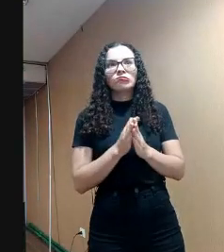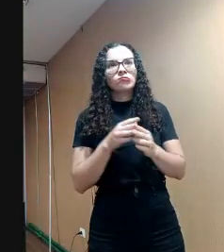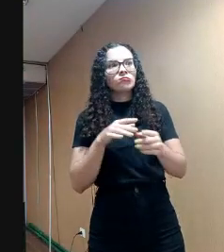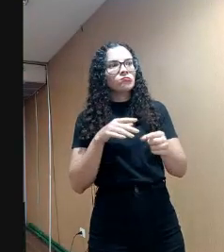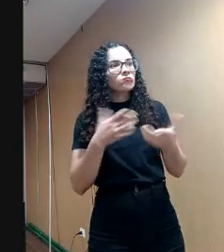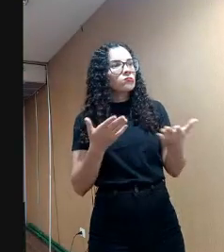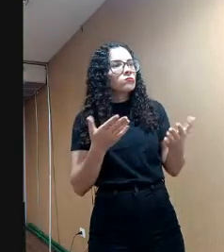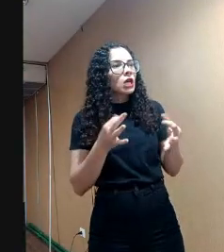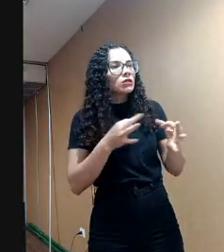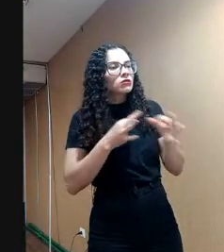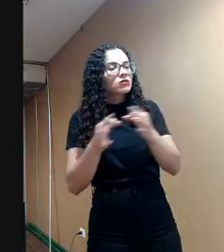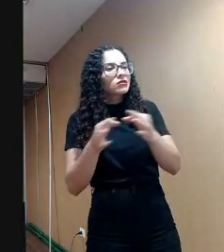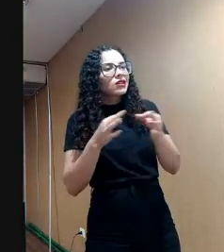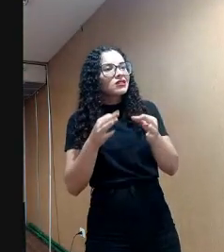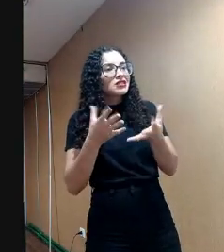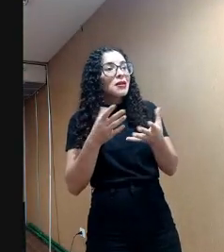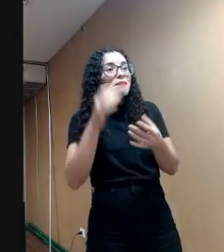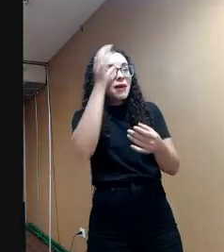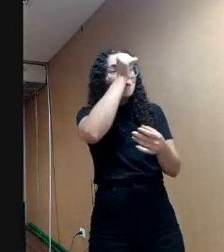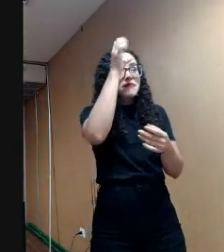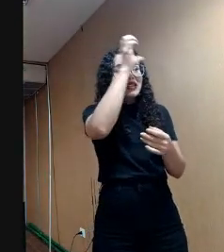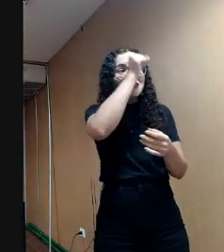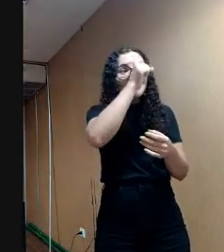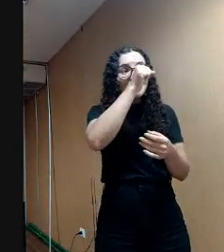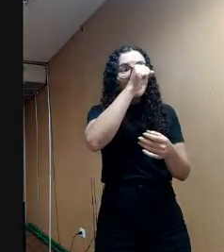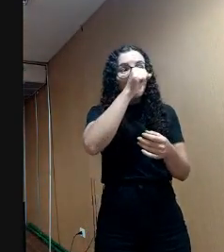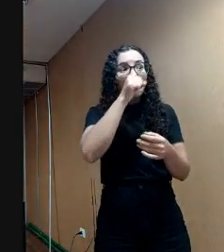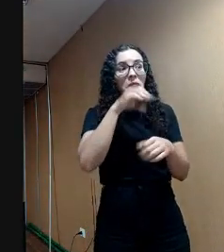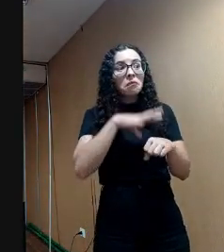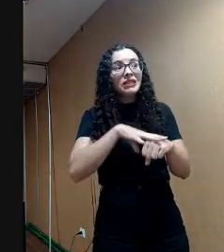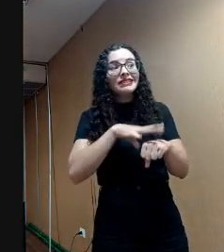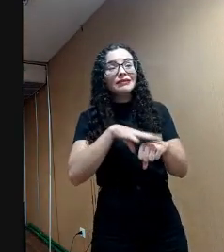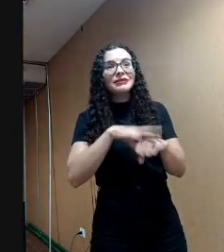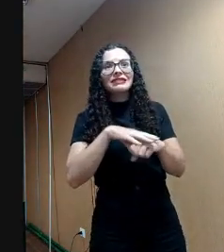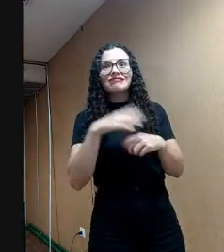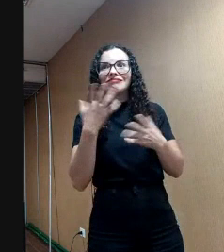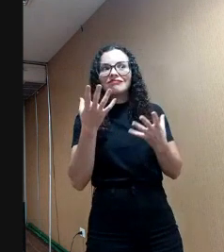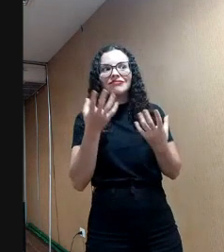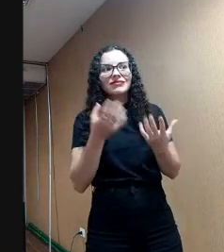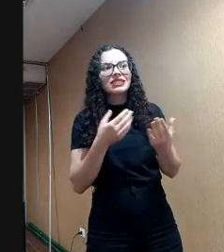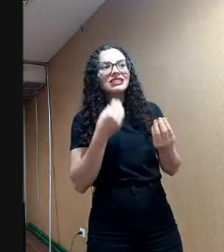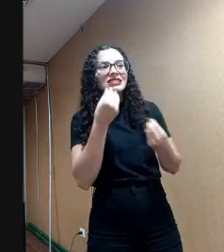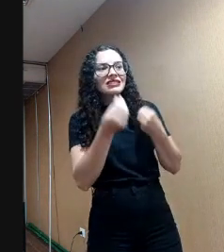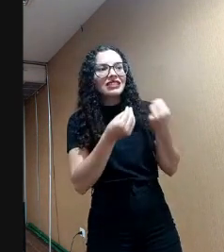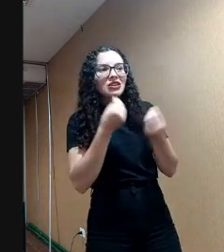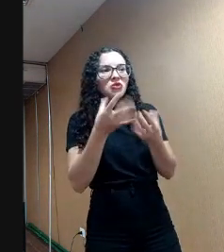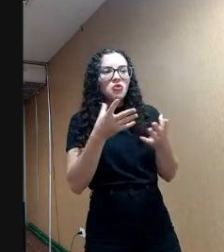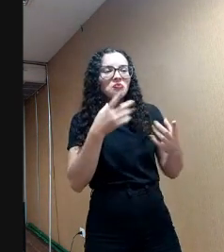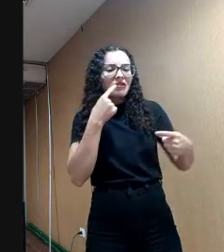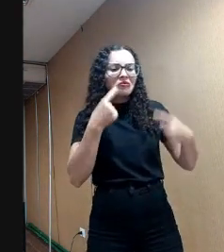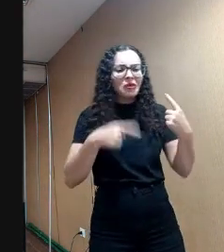em matemática. Então, que maravilha, né, ver toda essa discussão